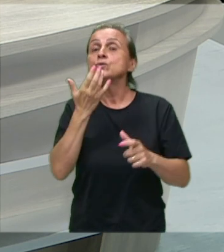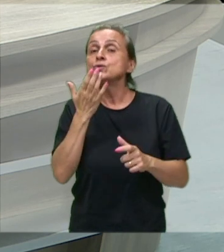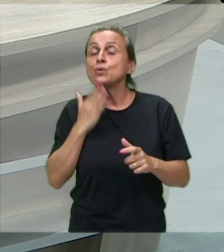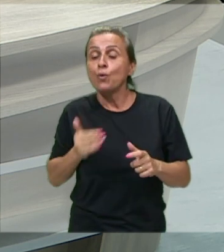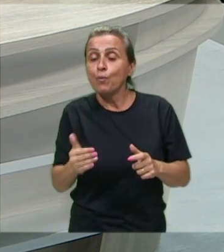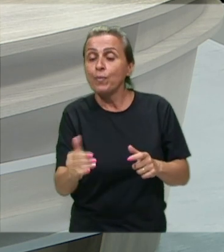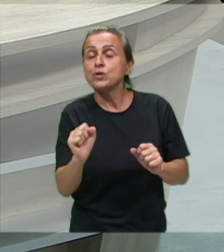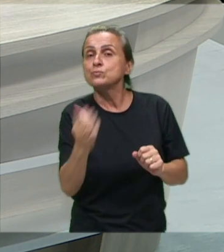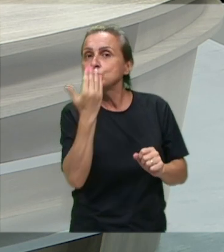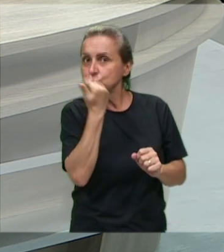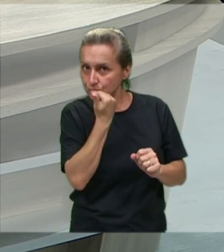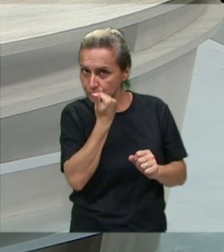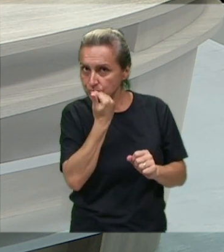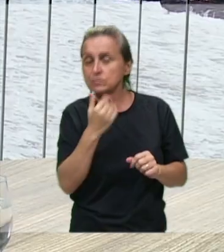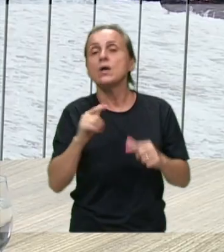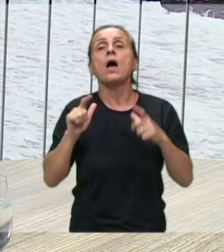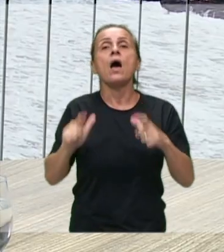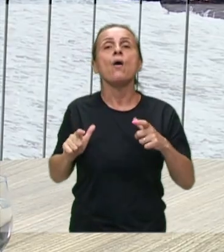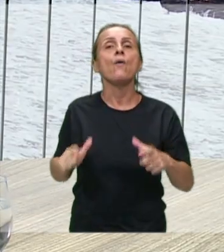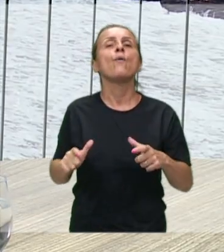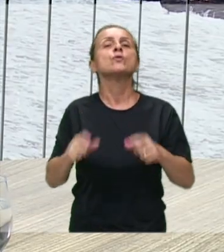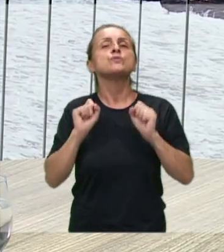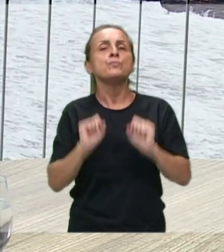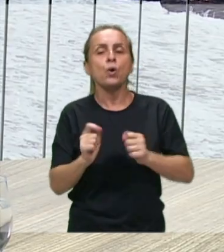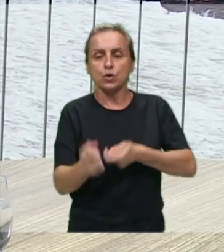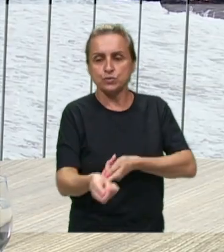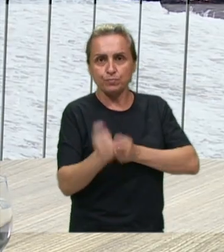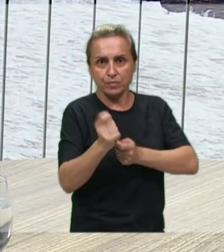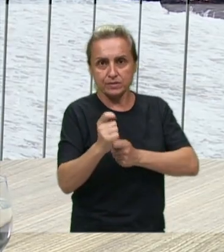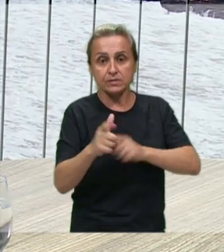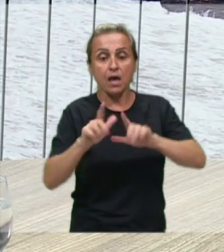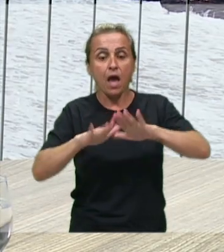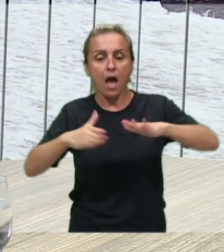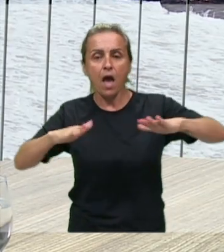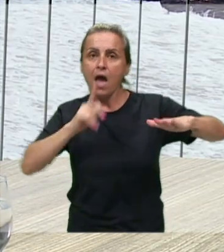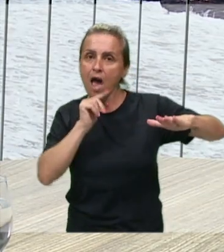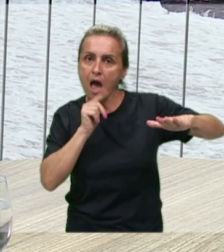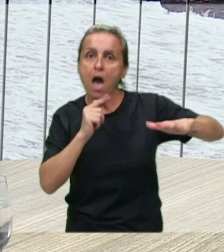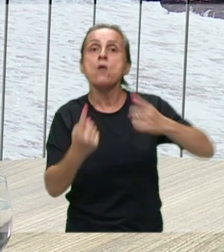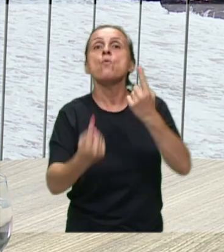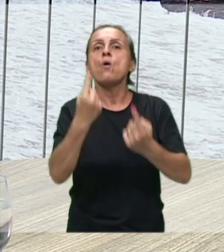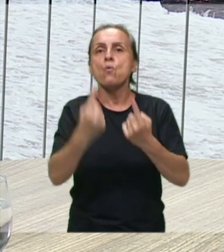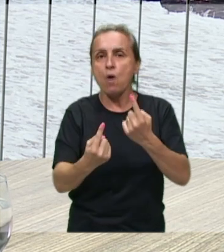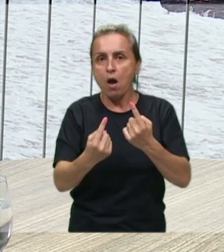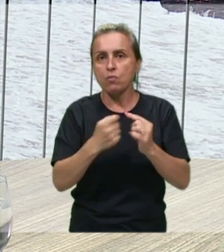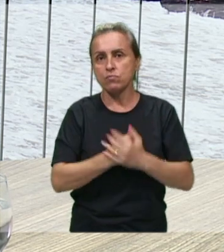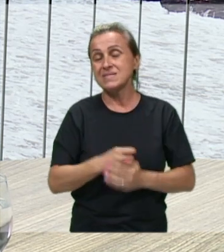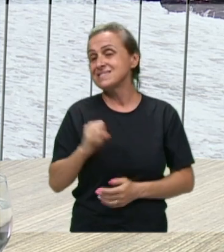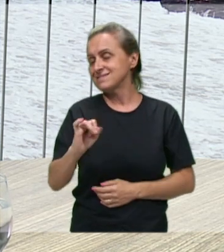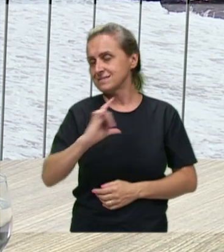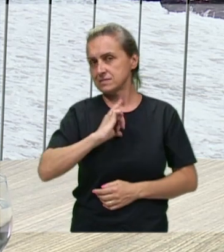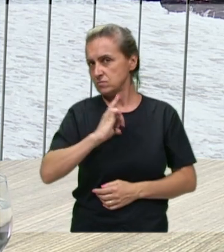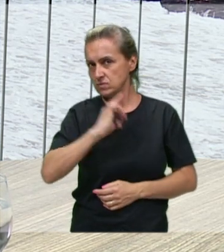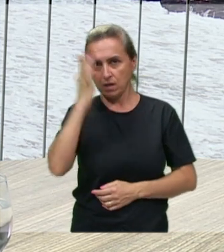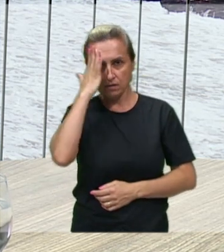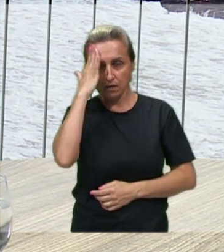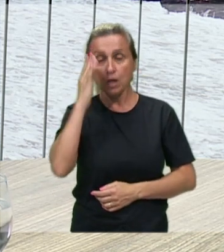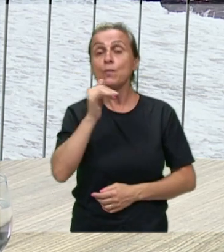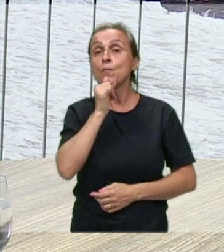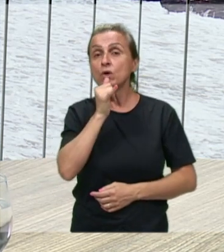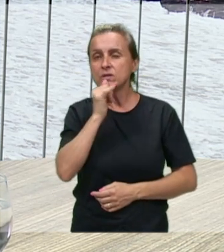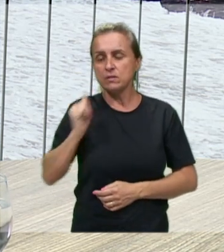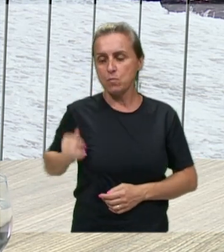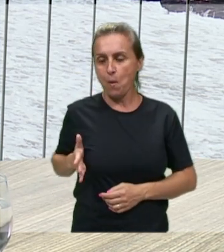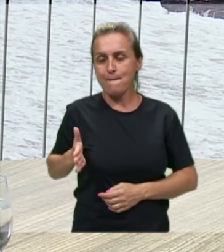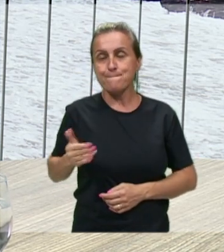onde se pode pescar, onde se gasta, em vez de pescar daqui Rio de Janeiro, eu sei que tem peixe para sul, laguna, automaticamente